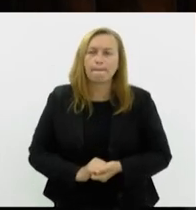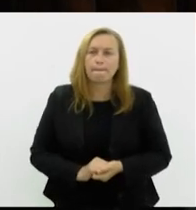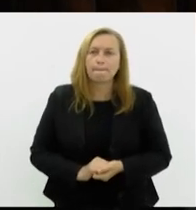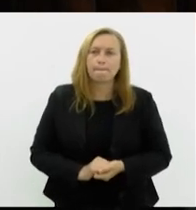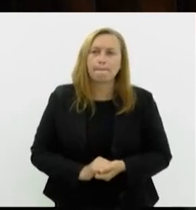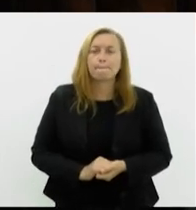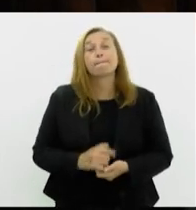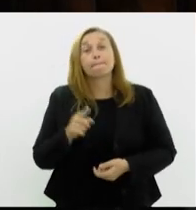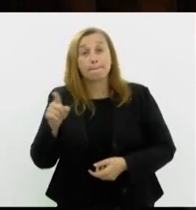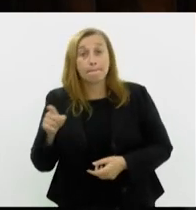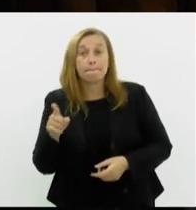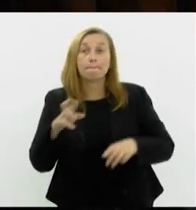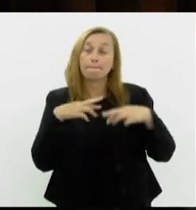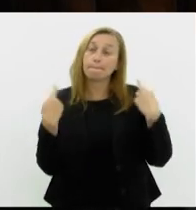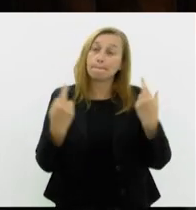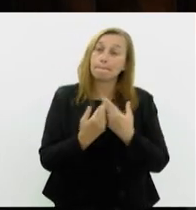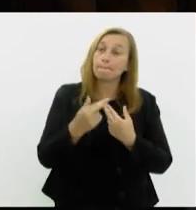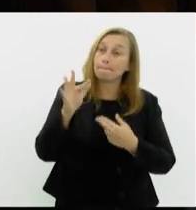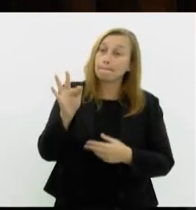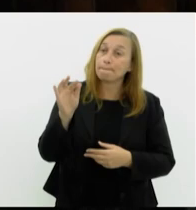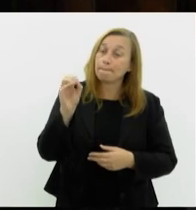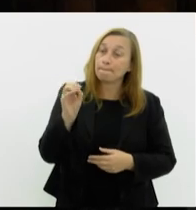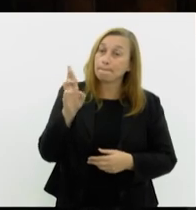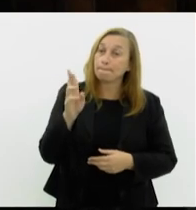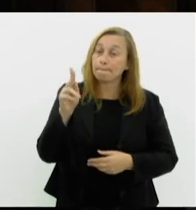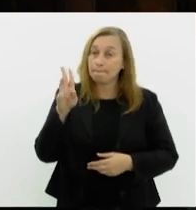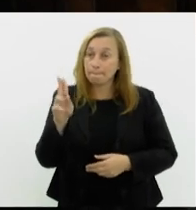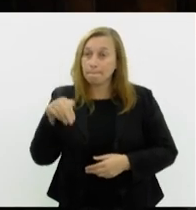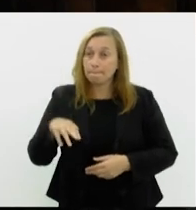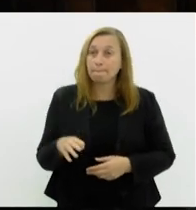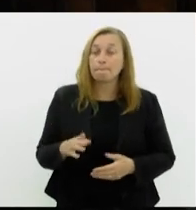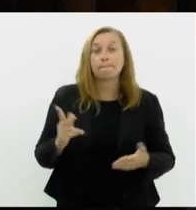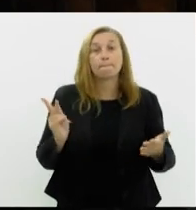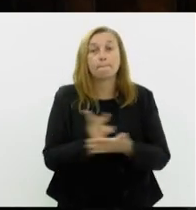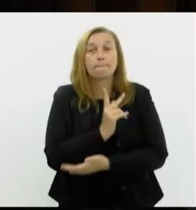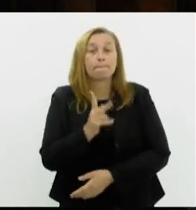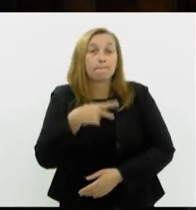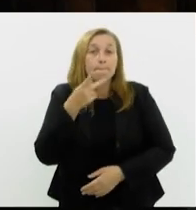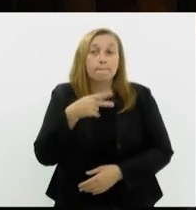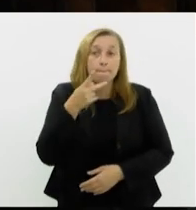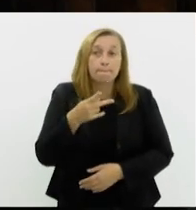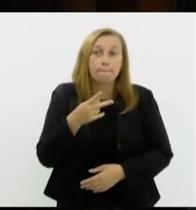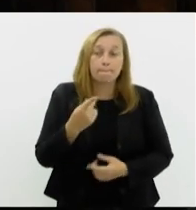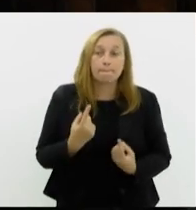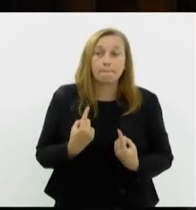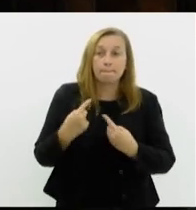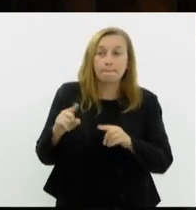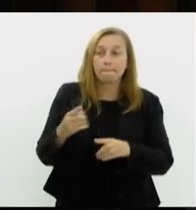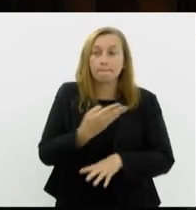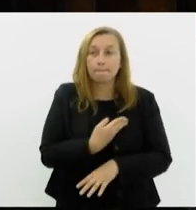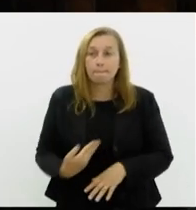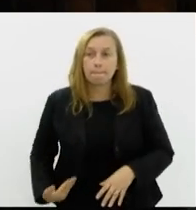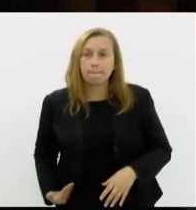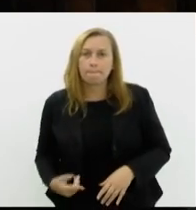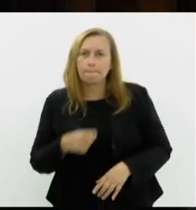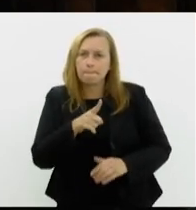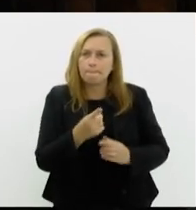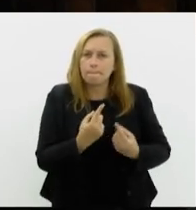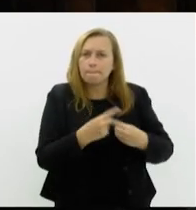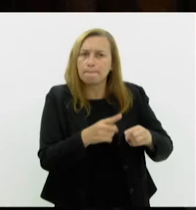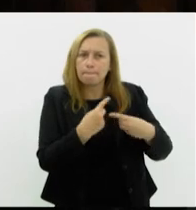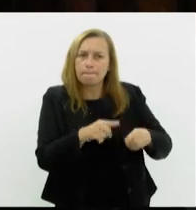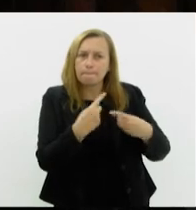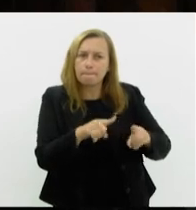Aí, nessa reunião do fórum, aconteceram falas críticas ao governador. Ele perseguiu, abriu